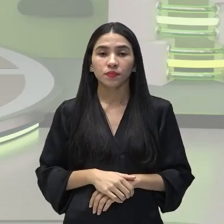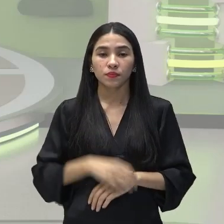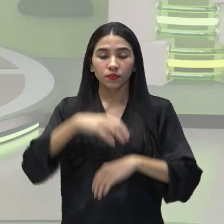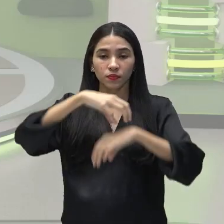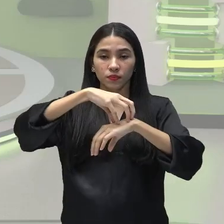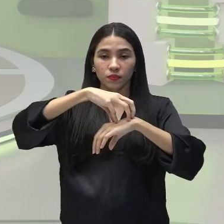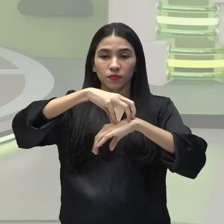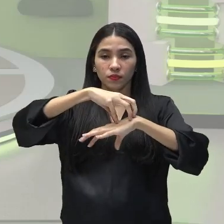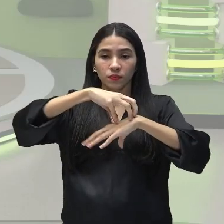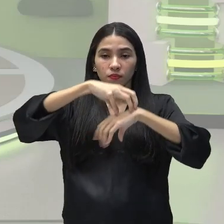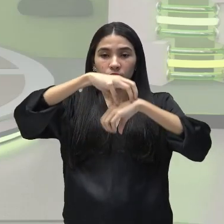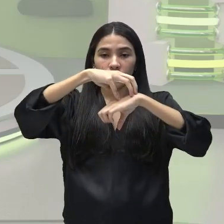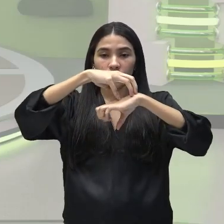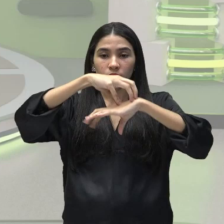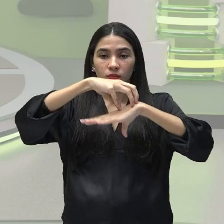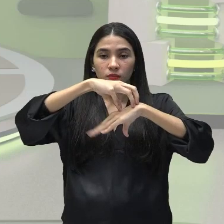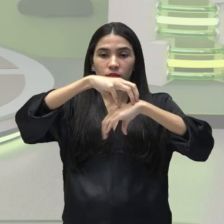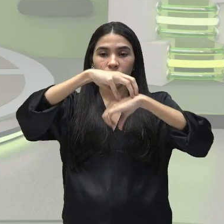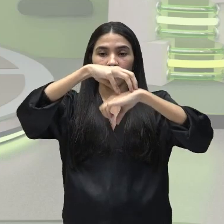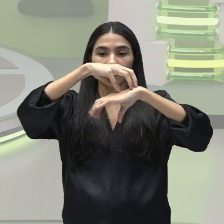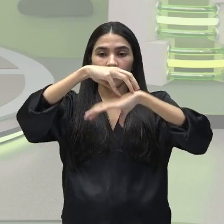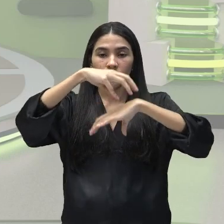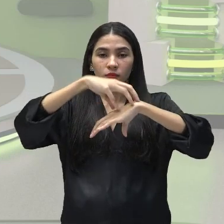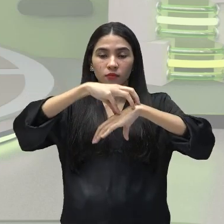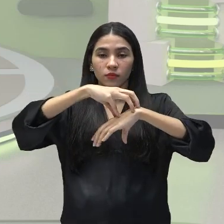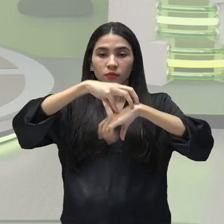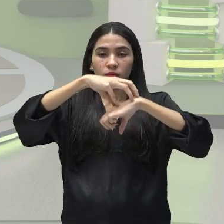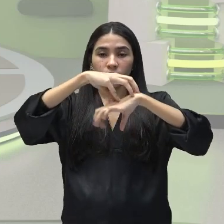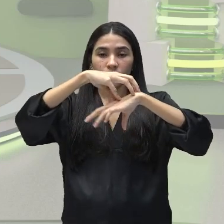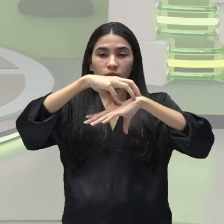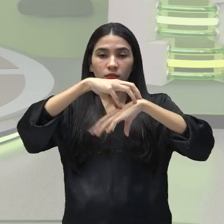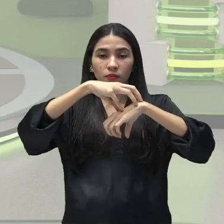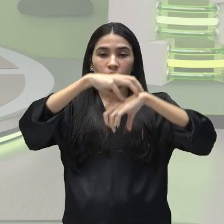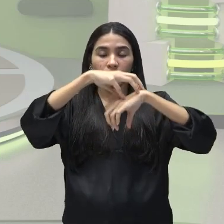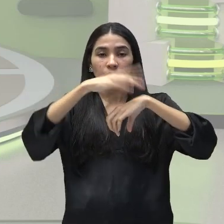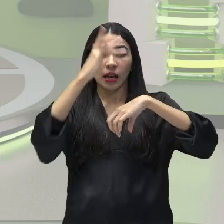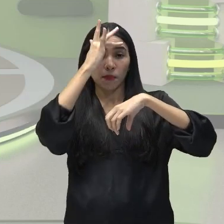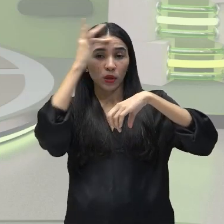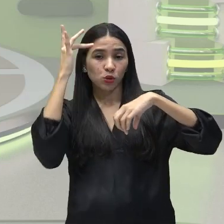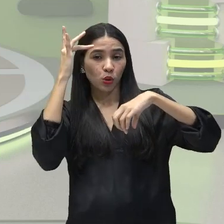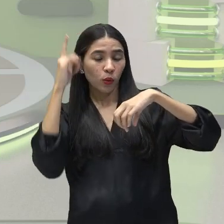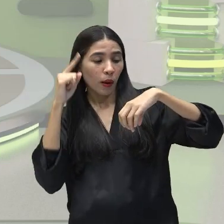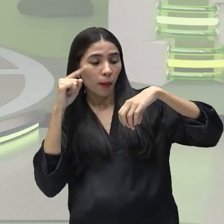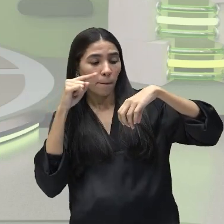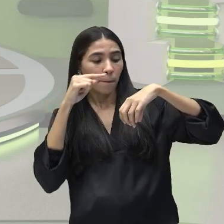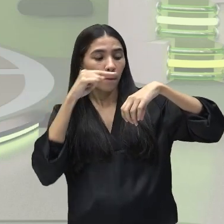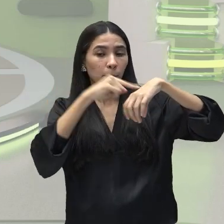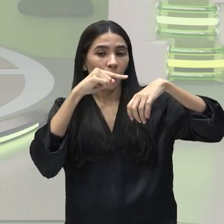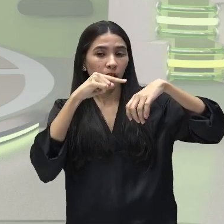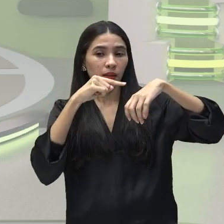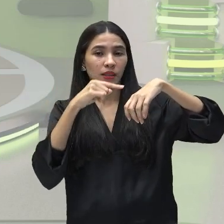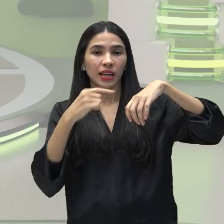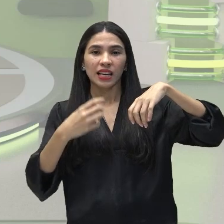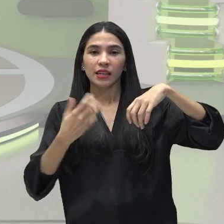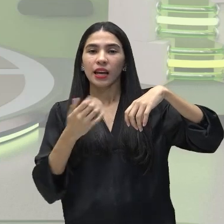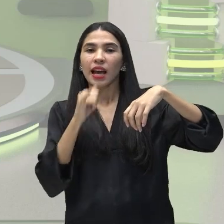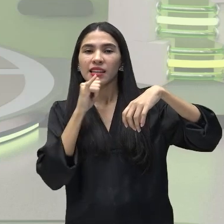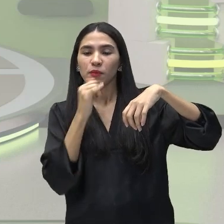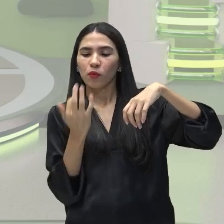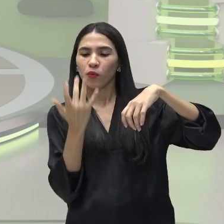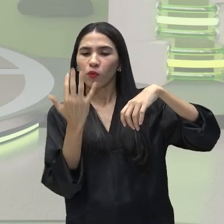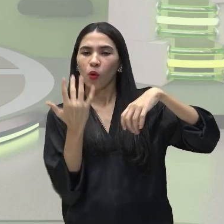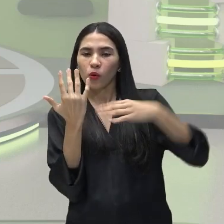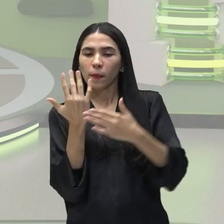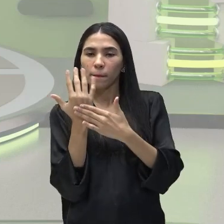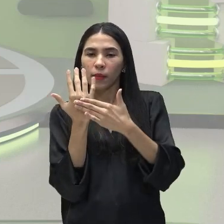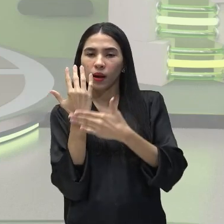as águas-vivas que, às vezes, por acidente, em contato com o indivíduo, elas acabam queimando. Isso aí é